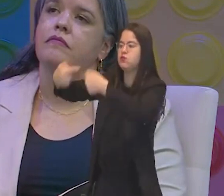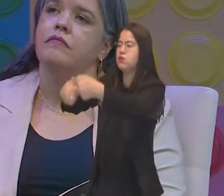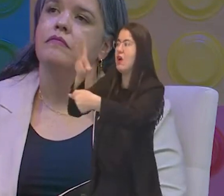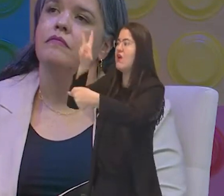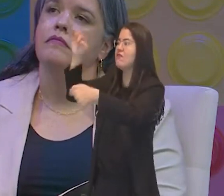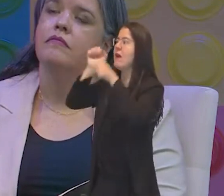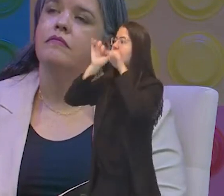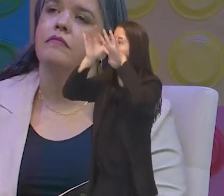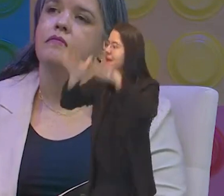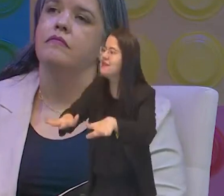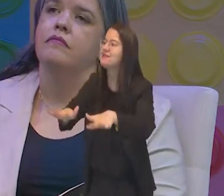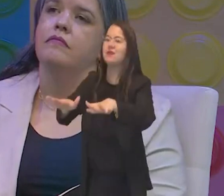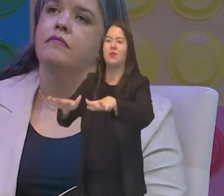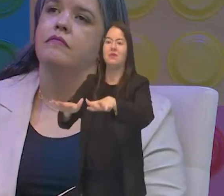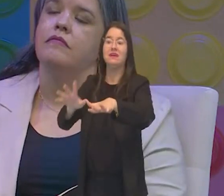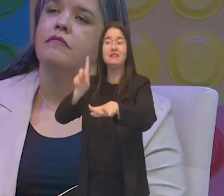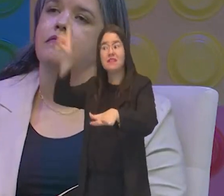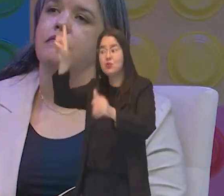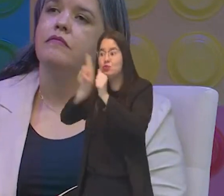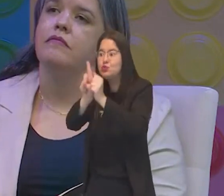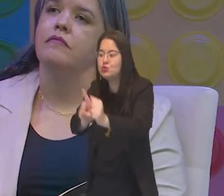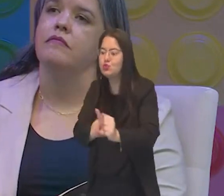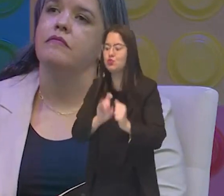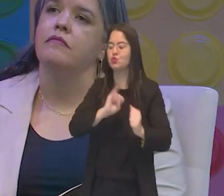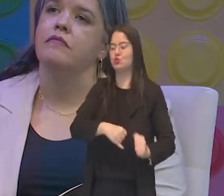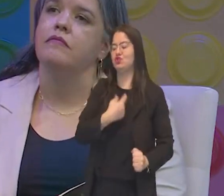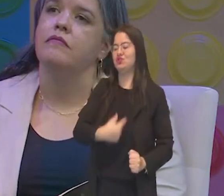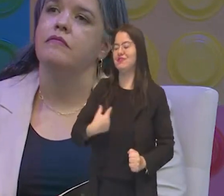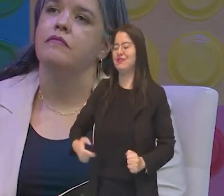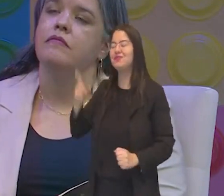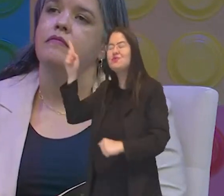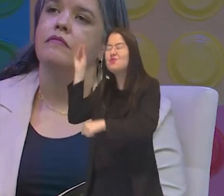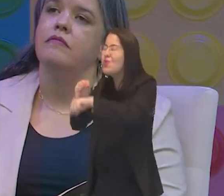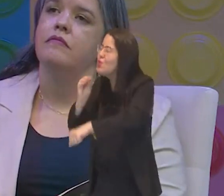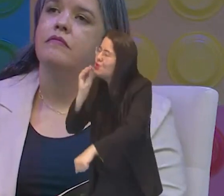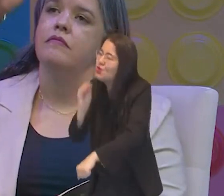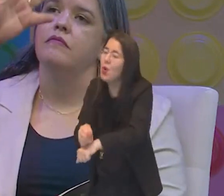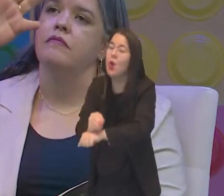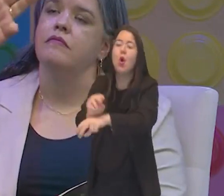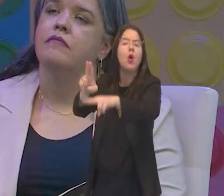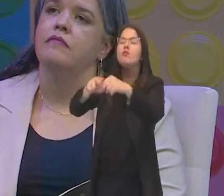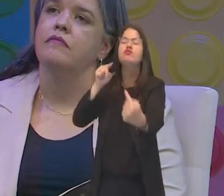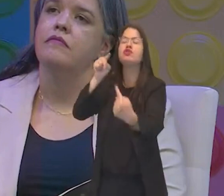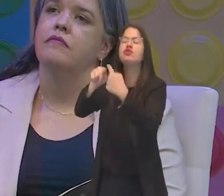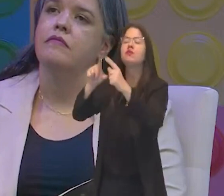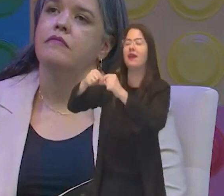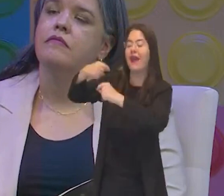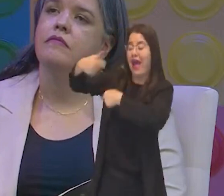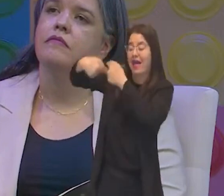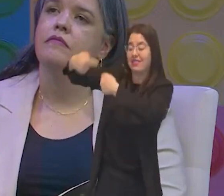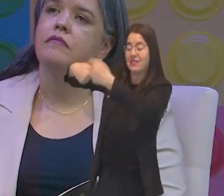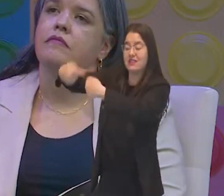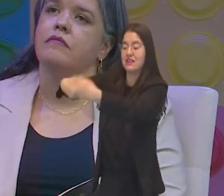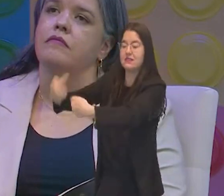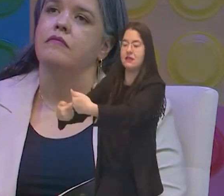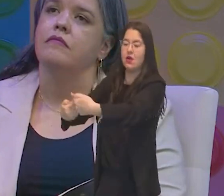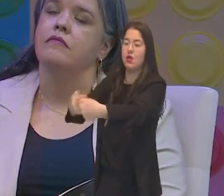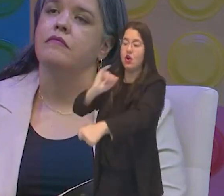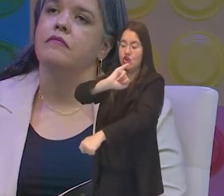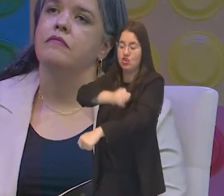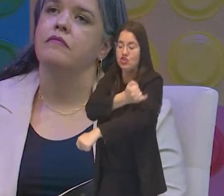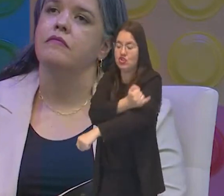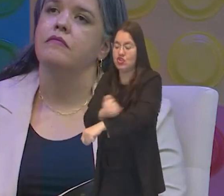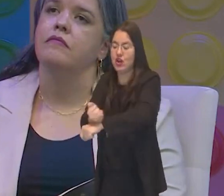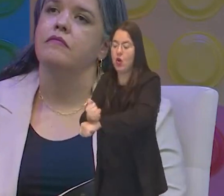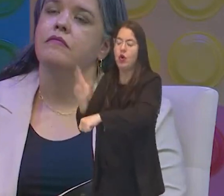Deus estava com José, Deus cuidou de José, para que a descendência de Jacó pudesse ser